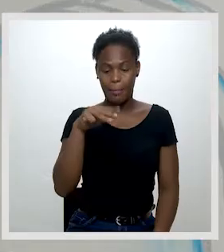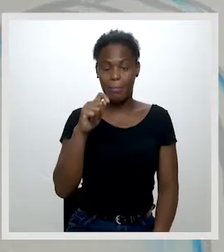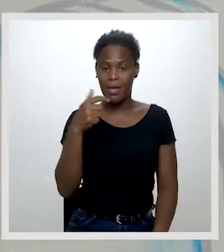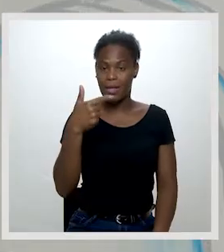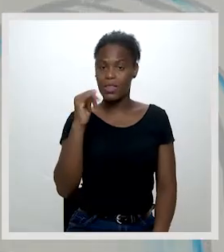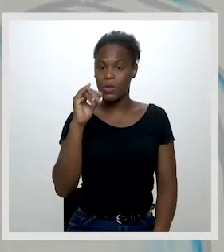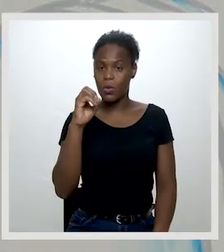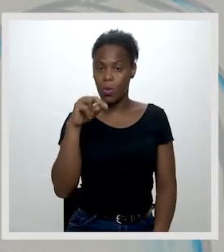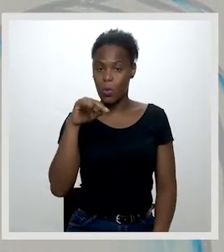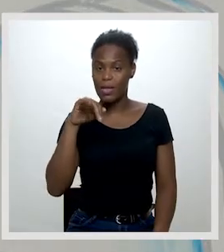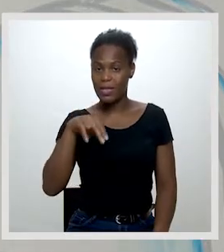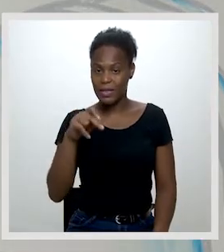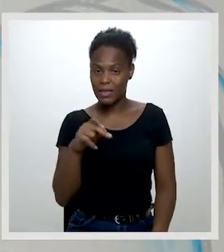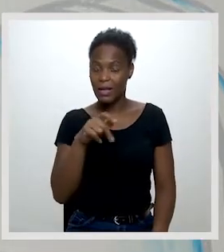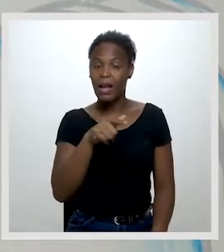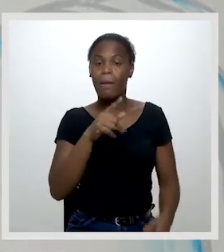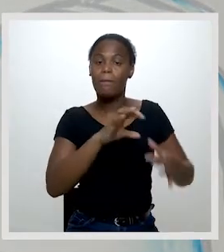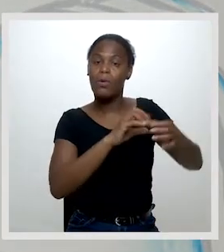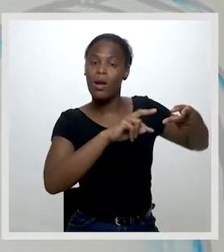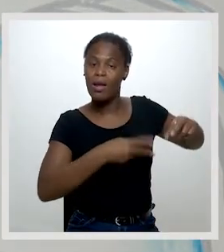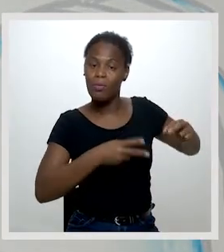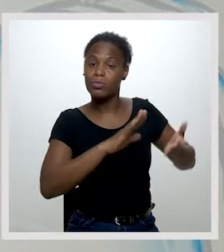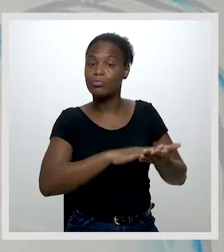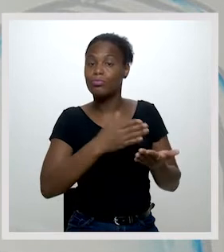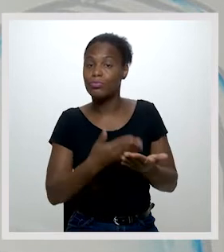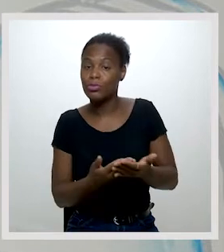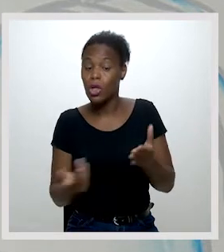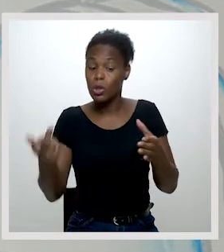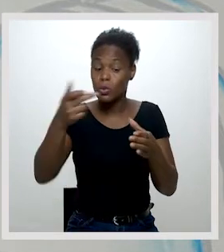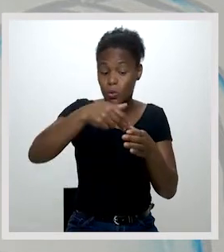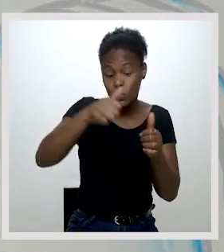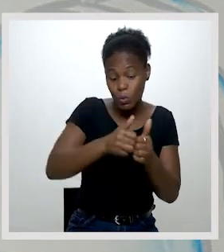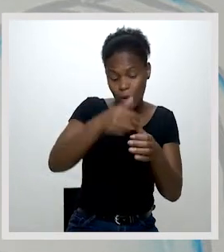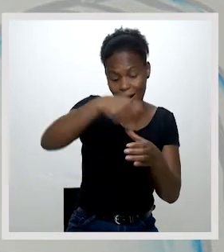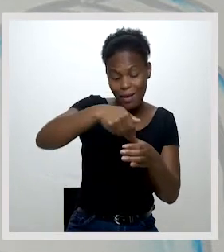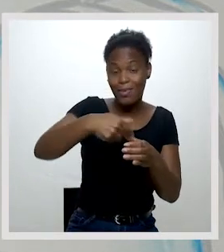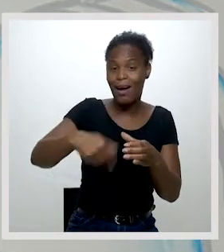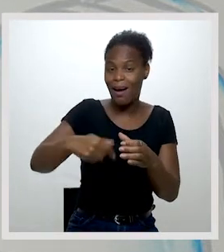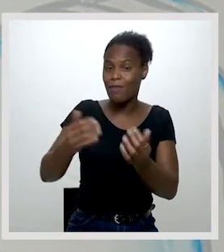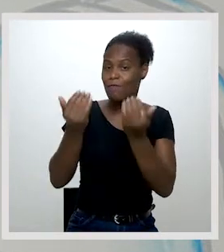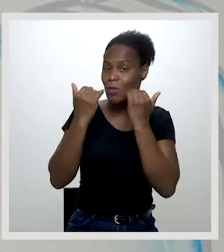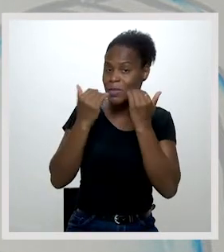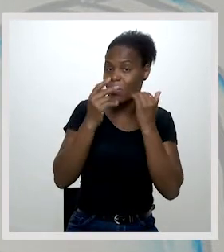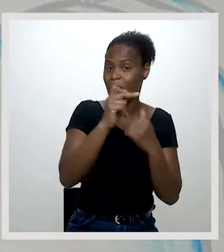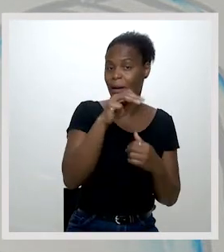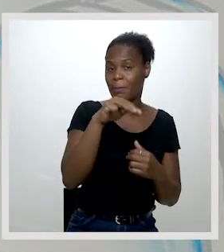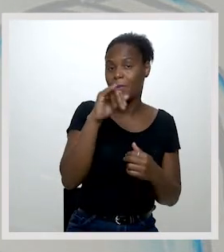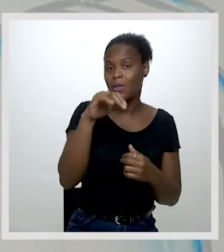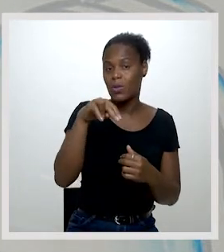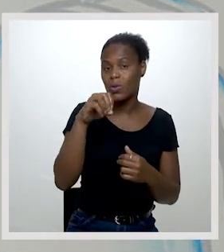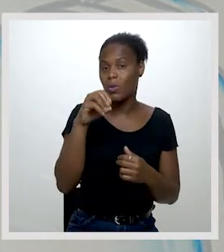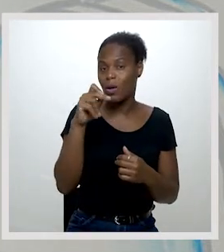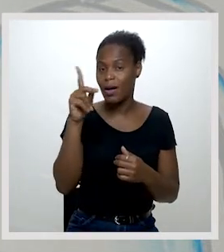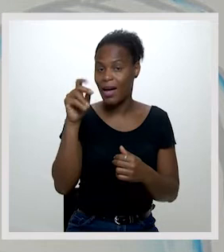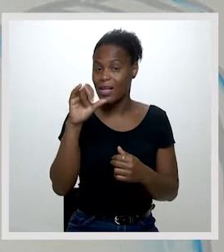é a molécula que traduz, ou seja, que vem com a informação do aminoácido correspondente ao